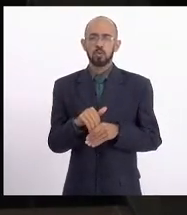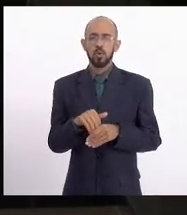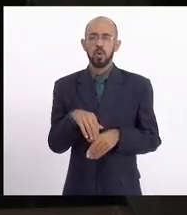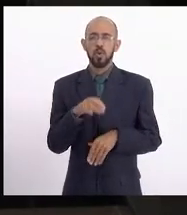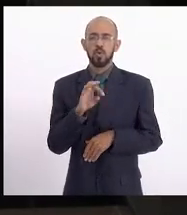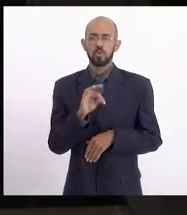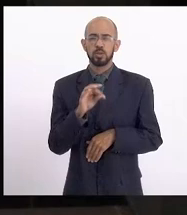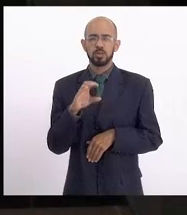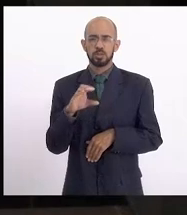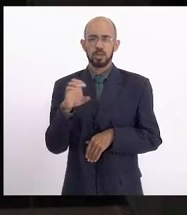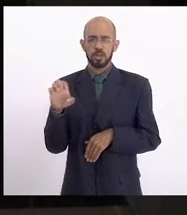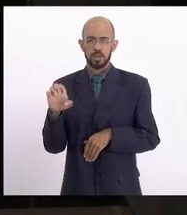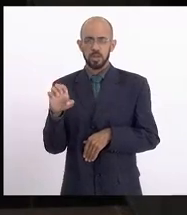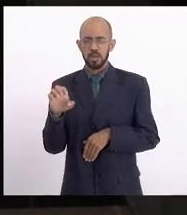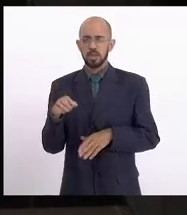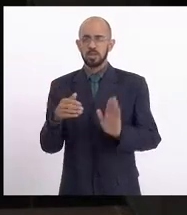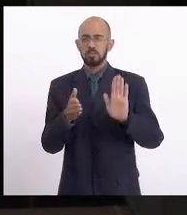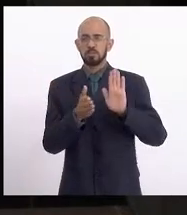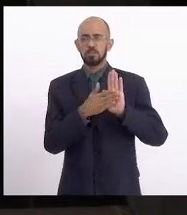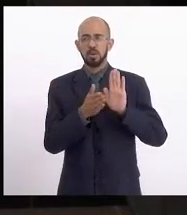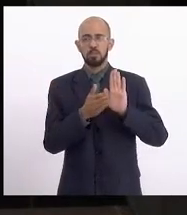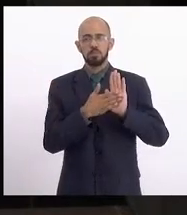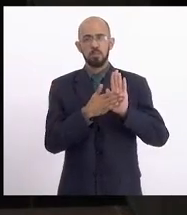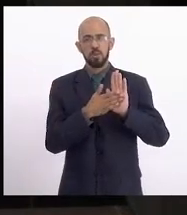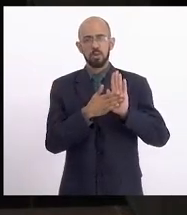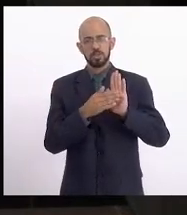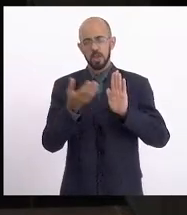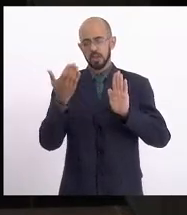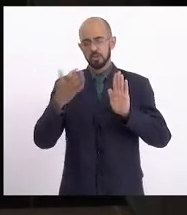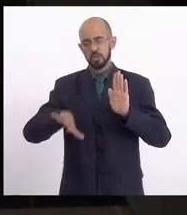e propôs a rejeição de ambas.